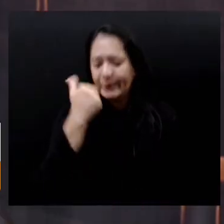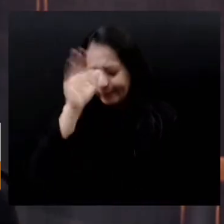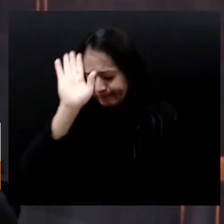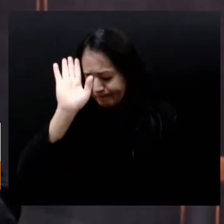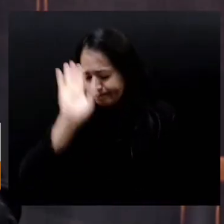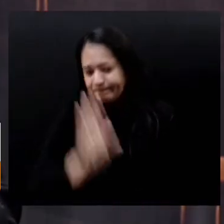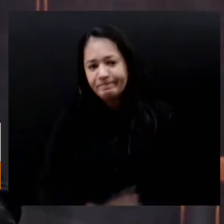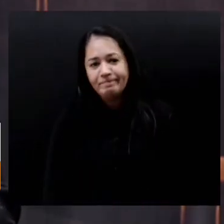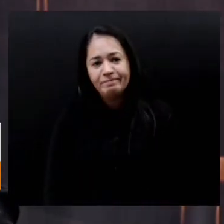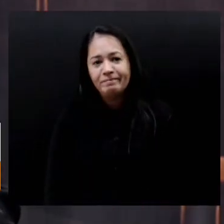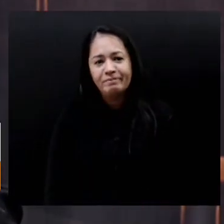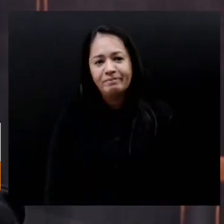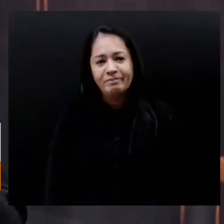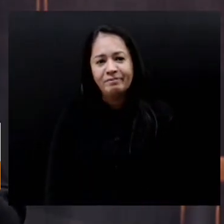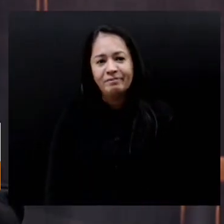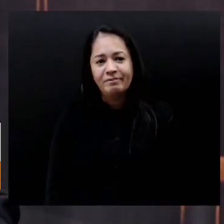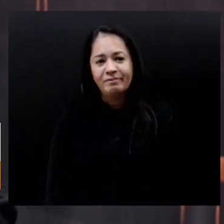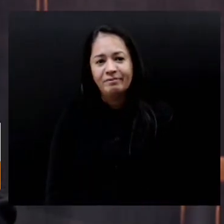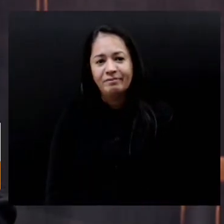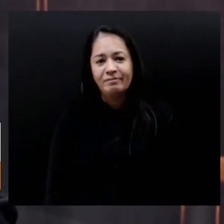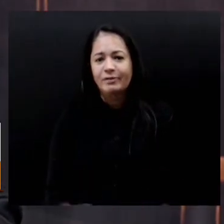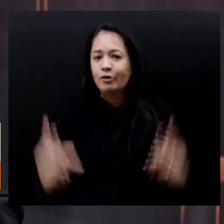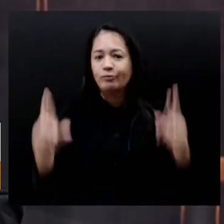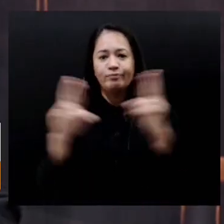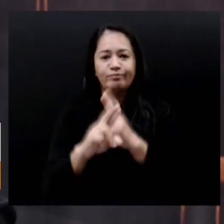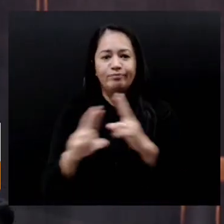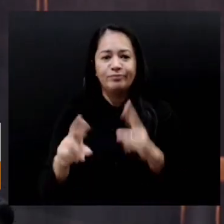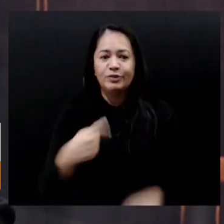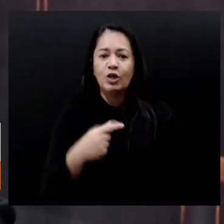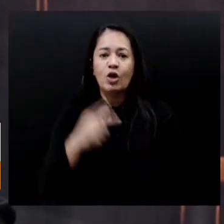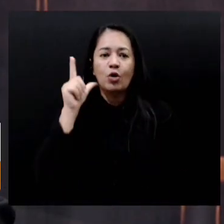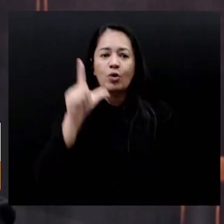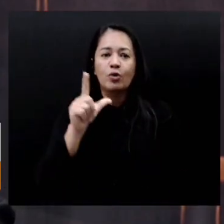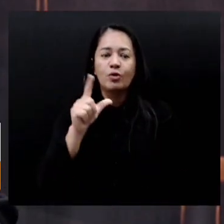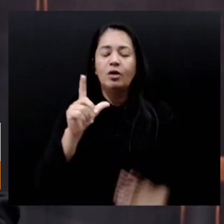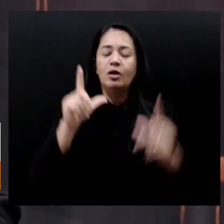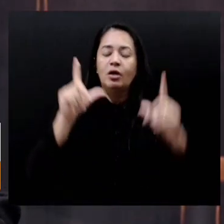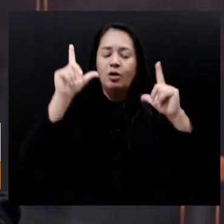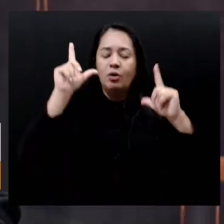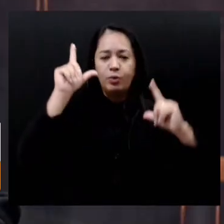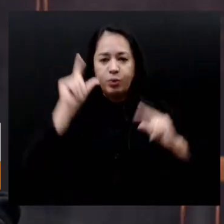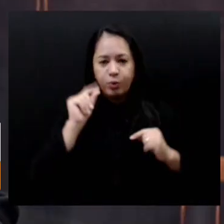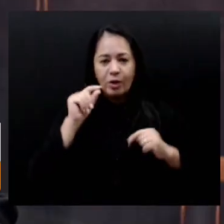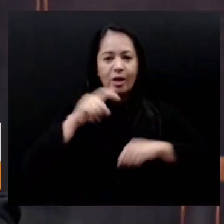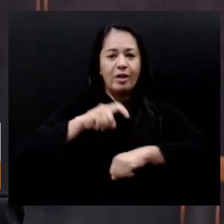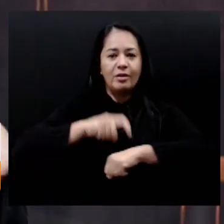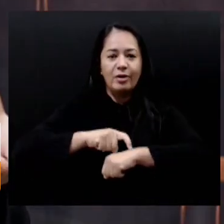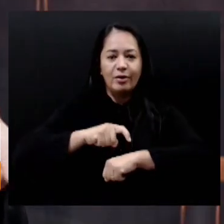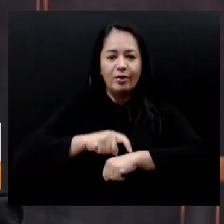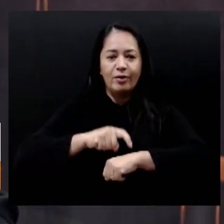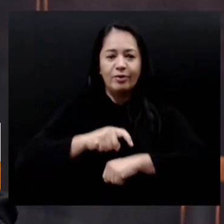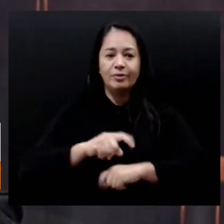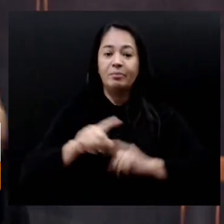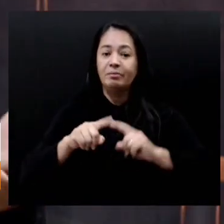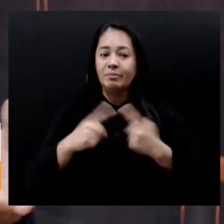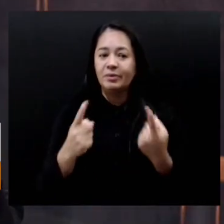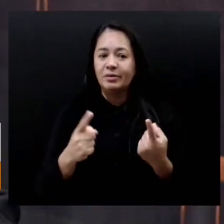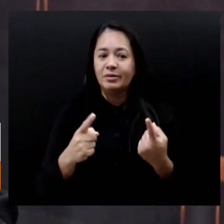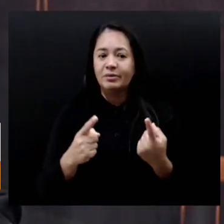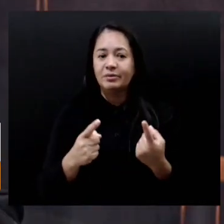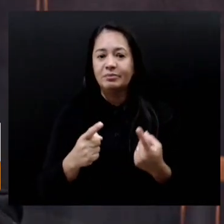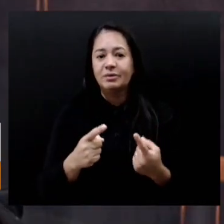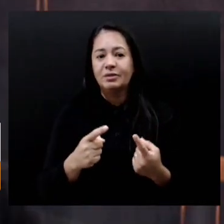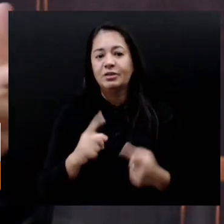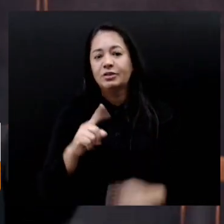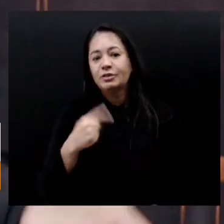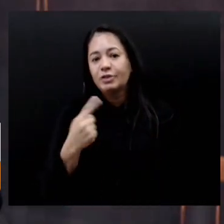Não tem relação, né? A gente consegue um alívio imediato ali, mas a médio prazo a gente vai ter